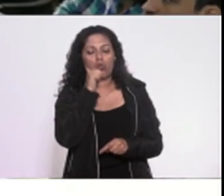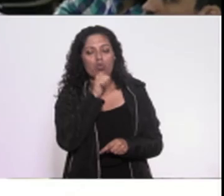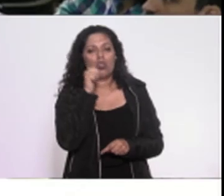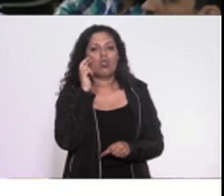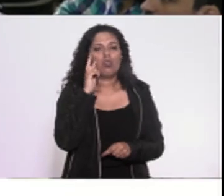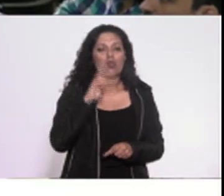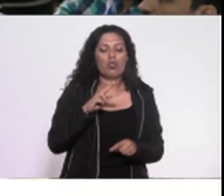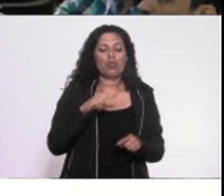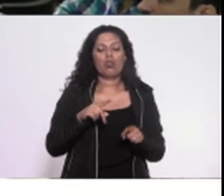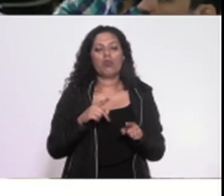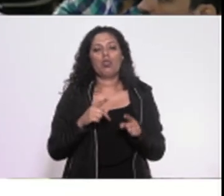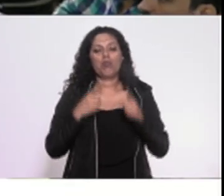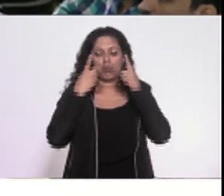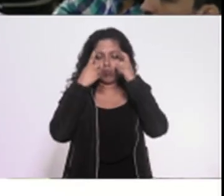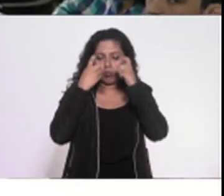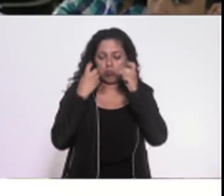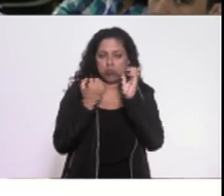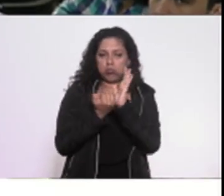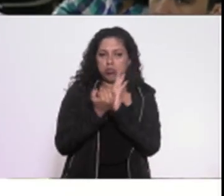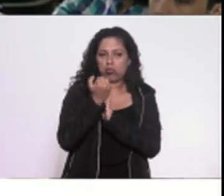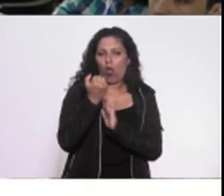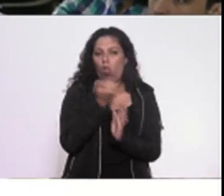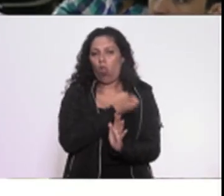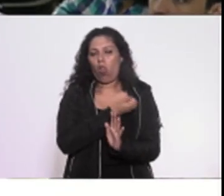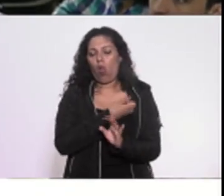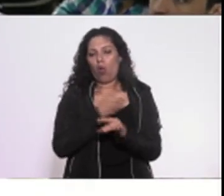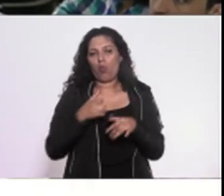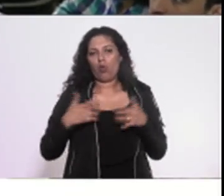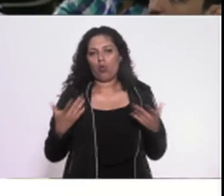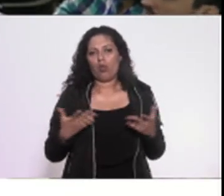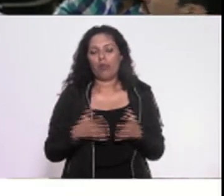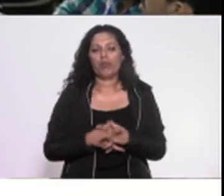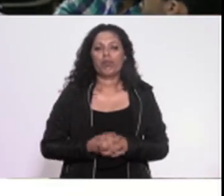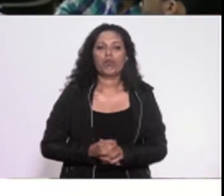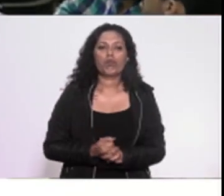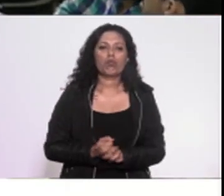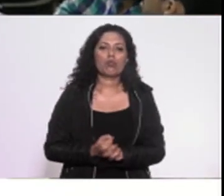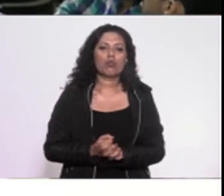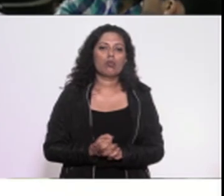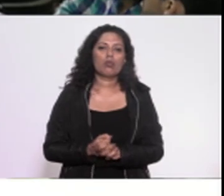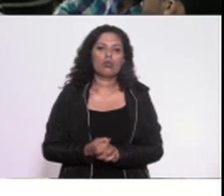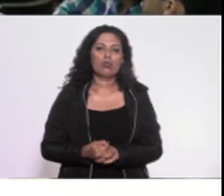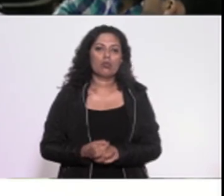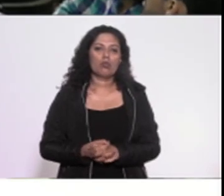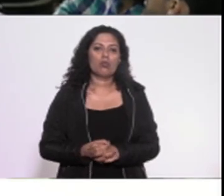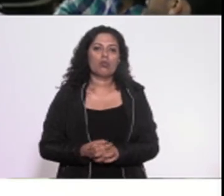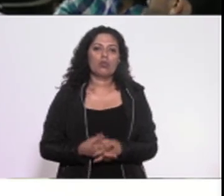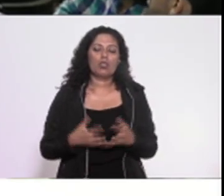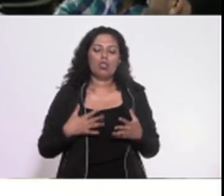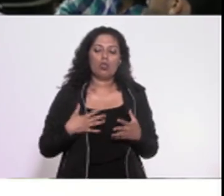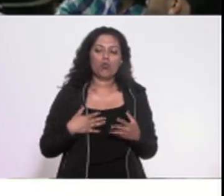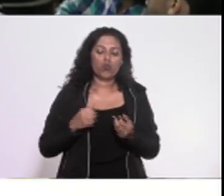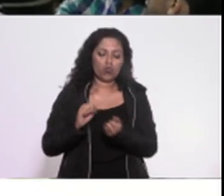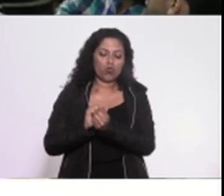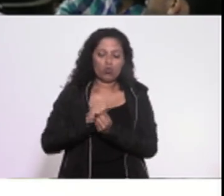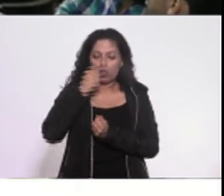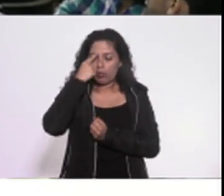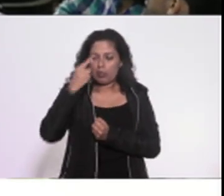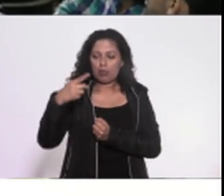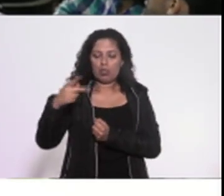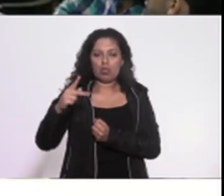aos índices da violência. Eu queria aqui me solidarizar com a observação da deputada enfermeira